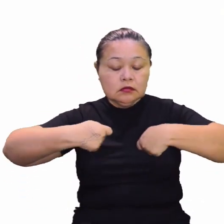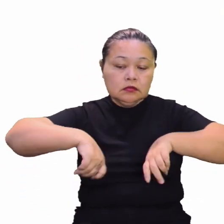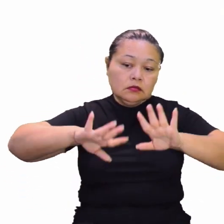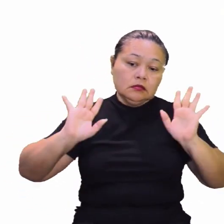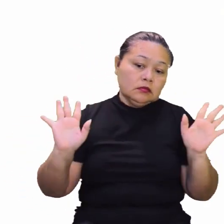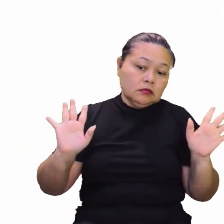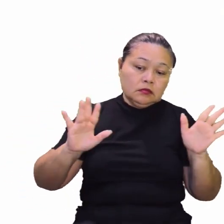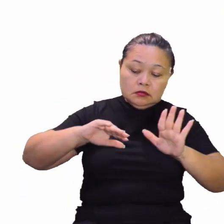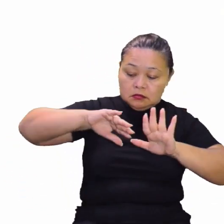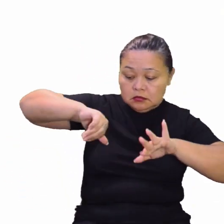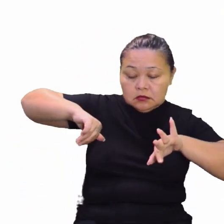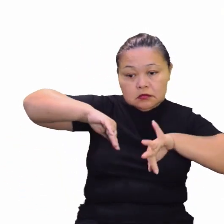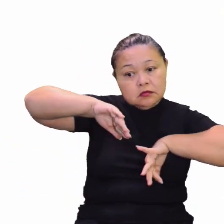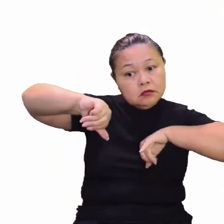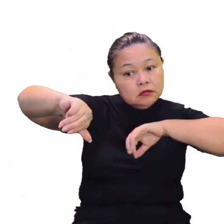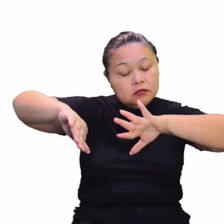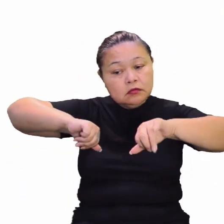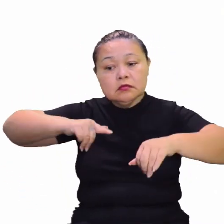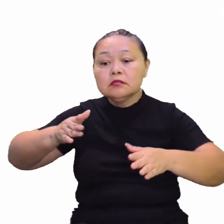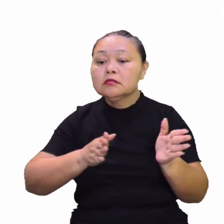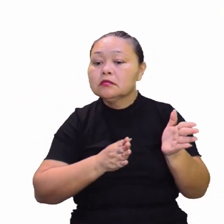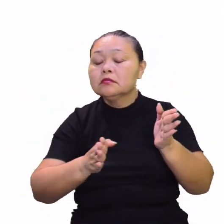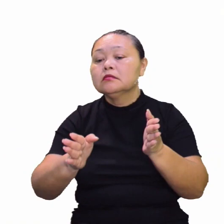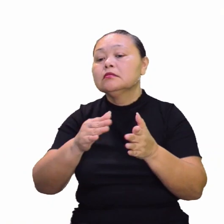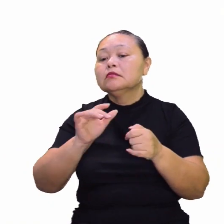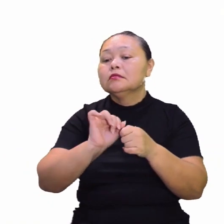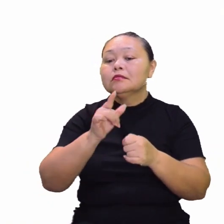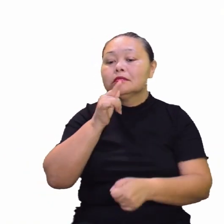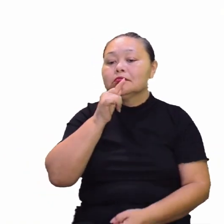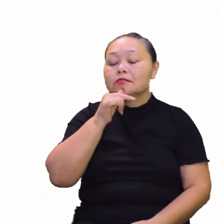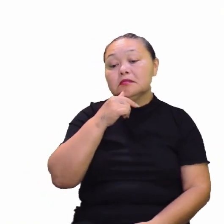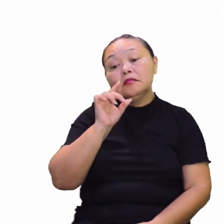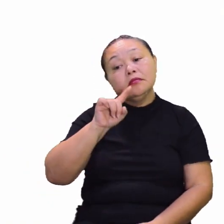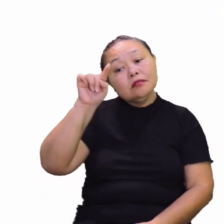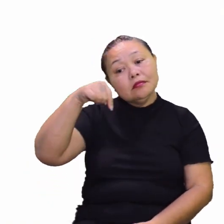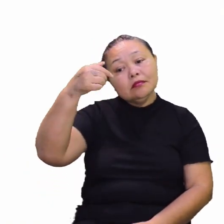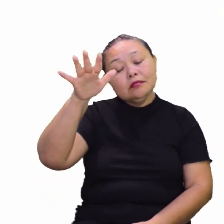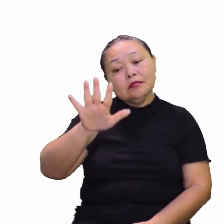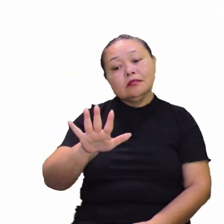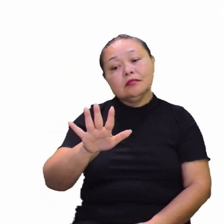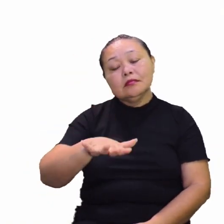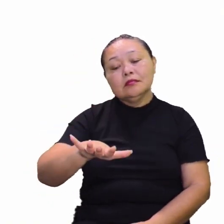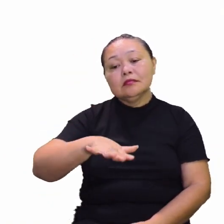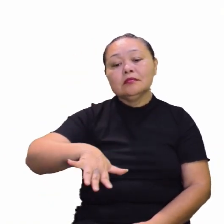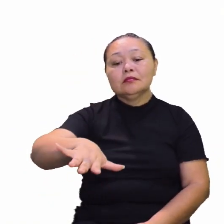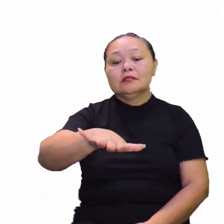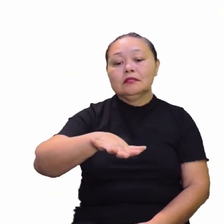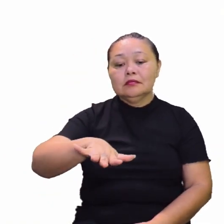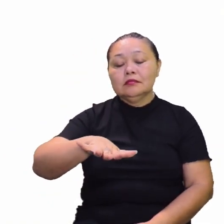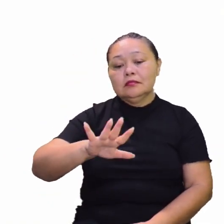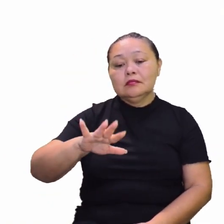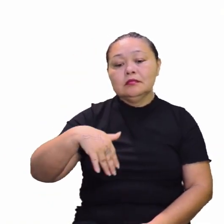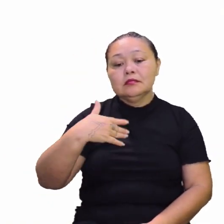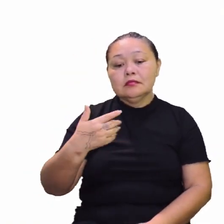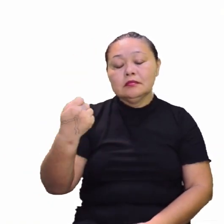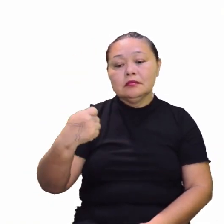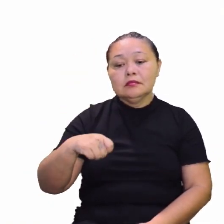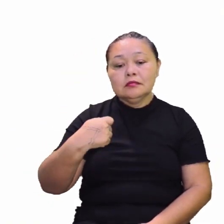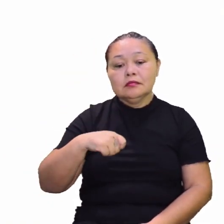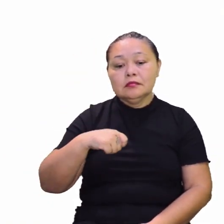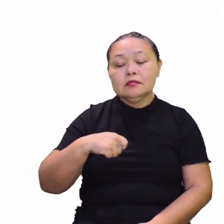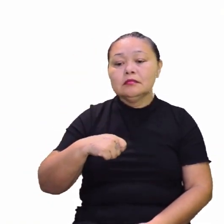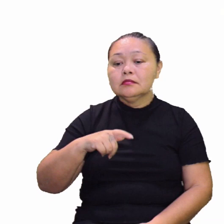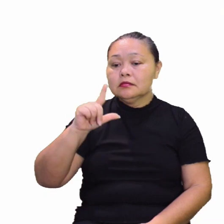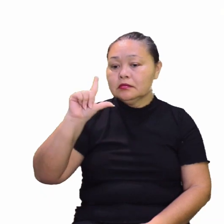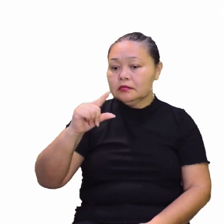necessário retirar sedimento do leito do rio, depois é só manter toda essa área. Então, por isso que a gente vai ter